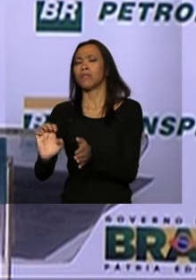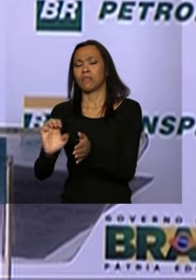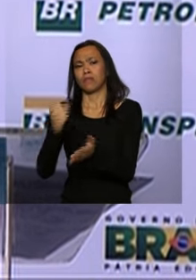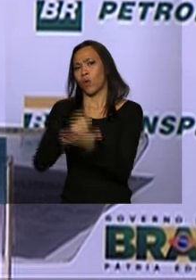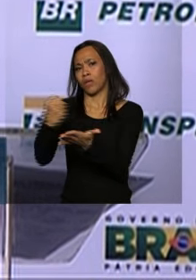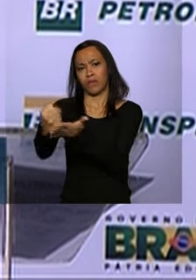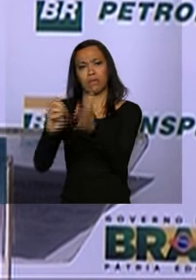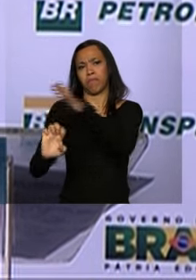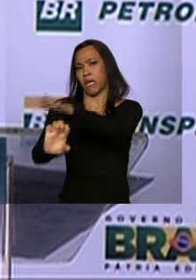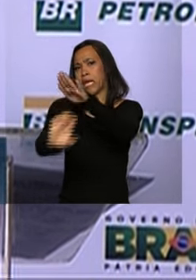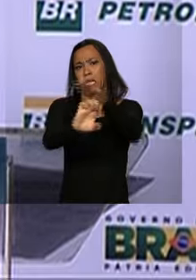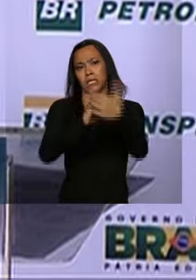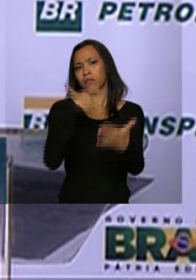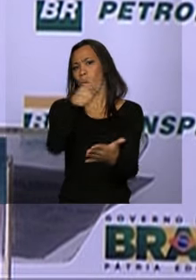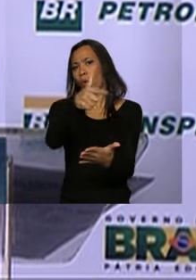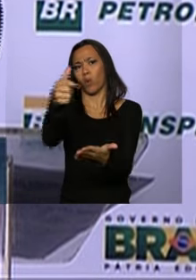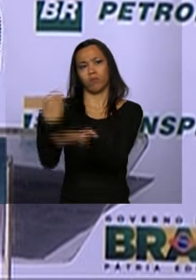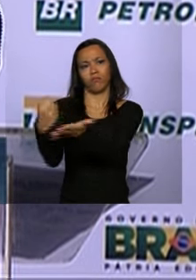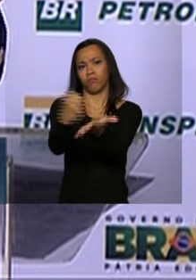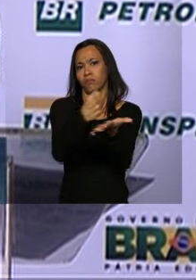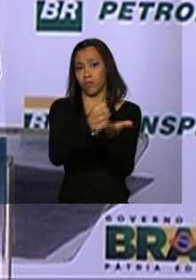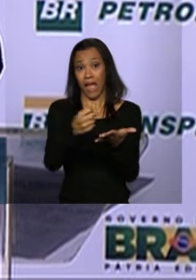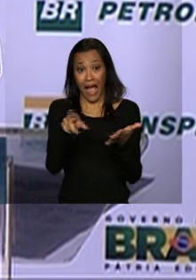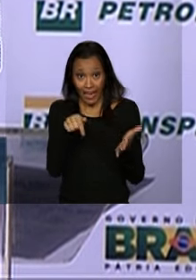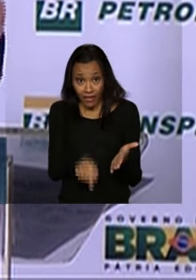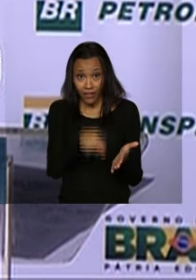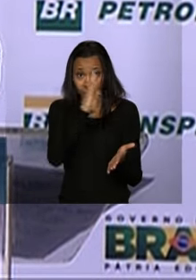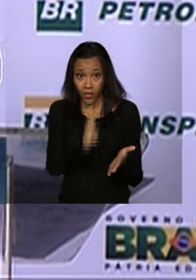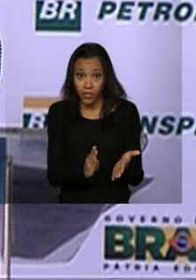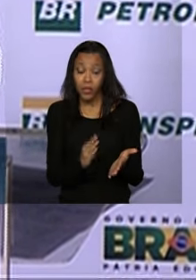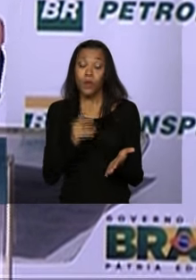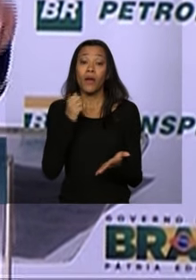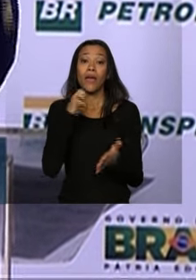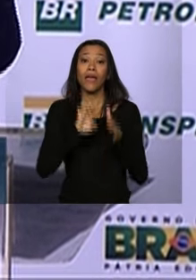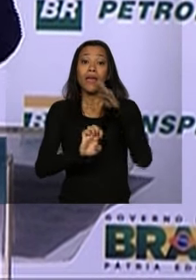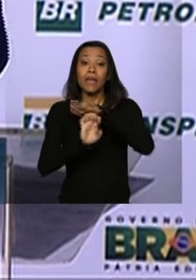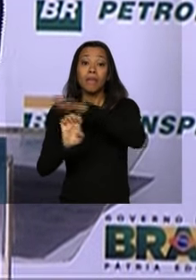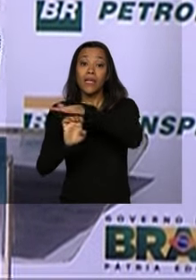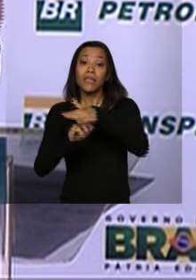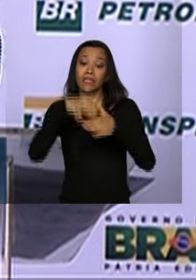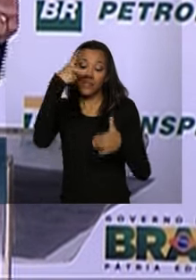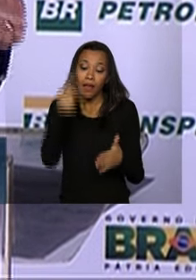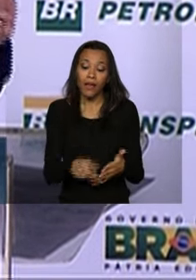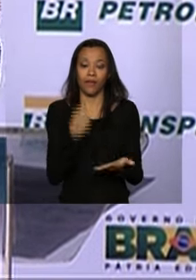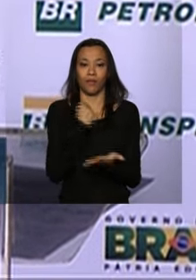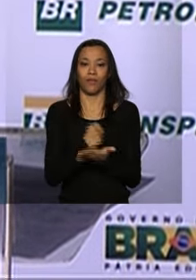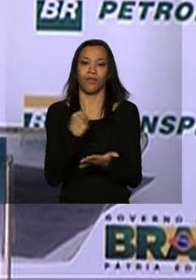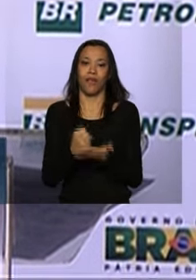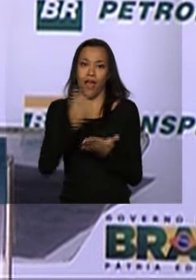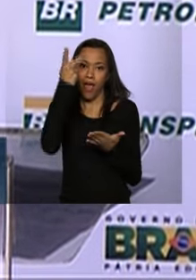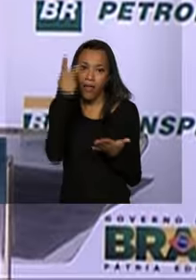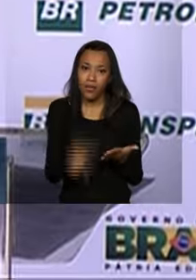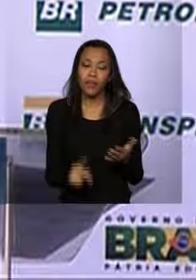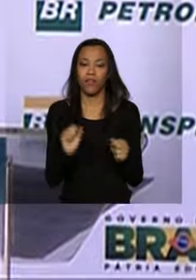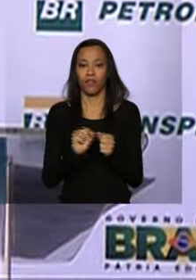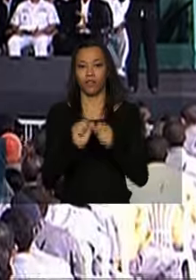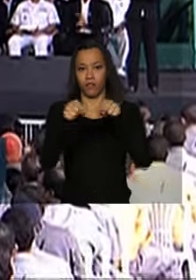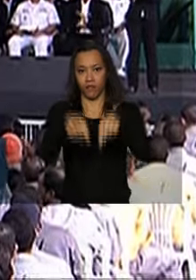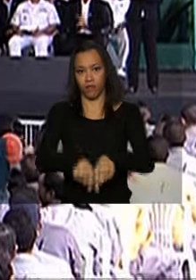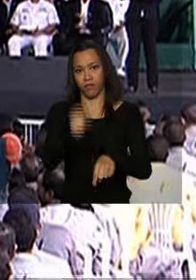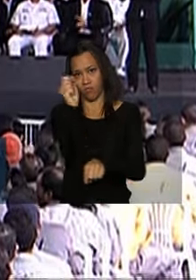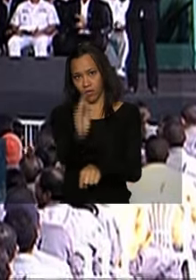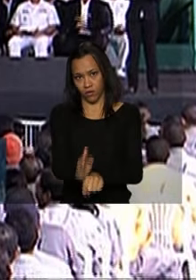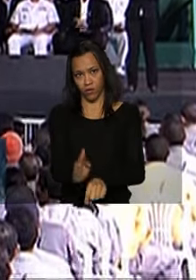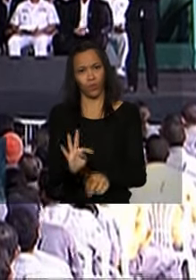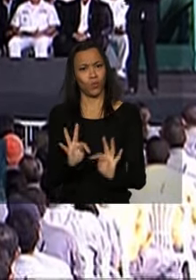não são empresas apropriadas como aqui. Aqui o trabalhador está fazendo e aqui está cumprindo com a etapa que nós temos no Brasil.